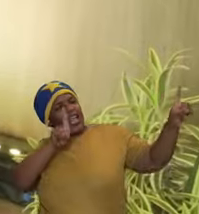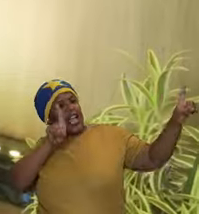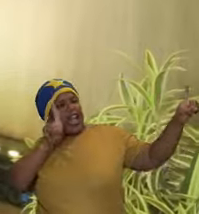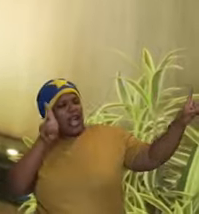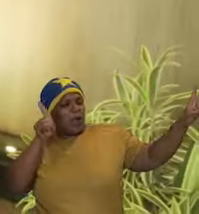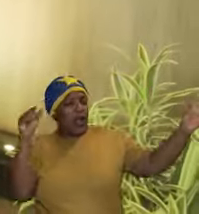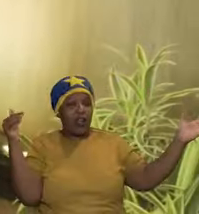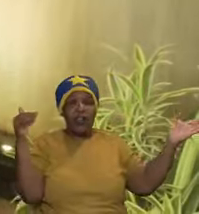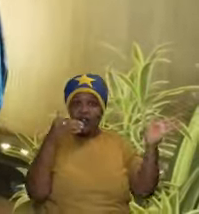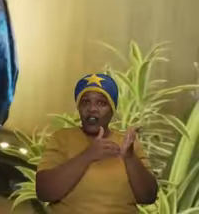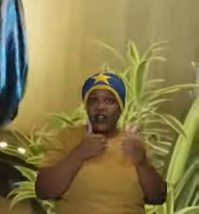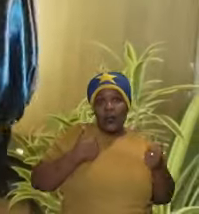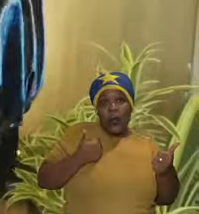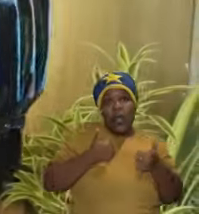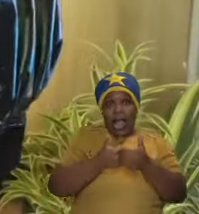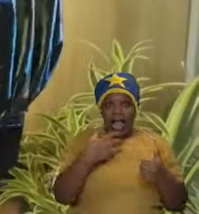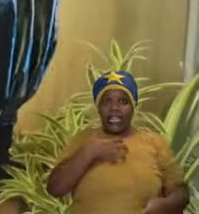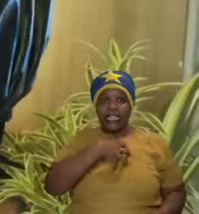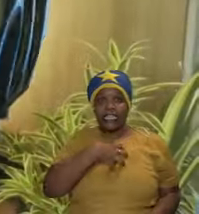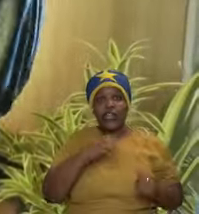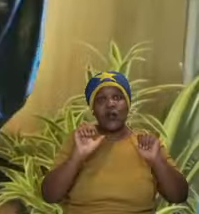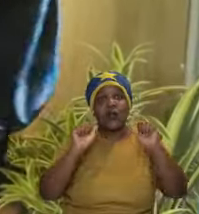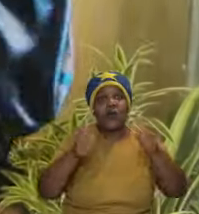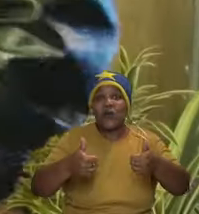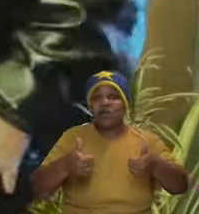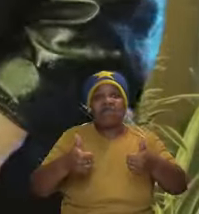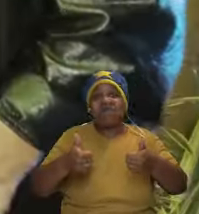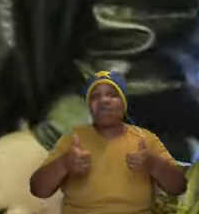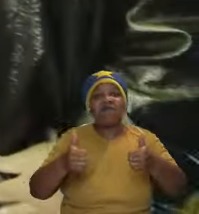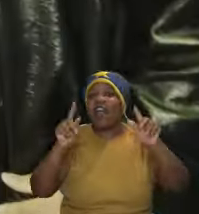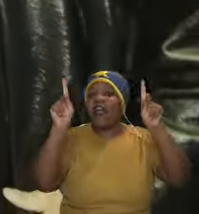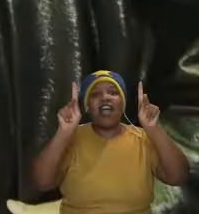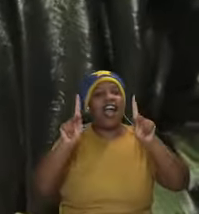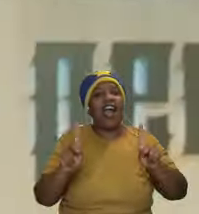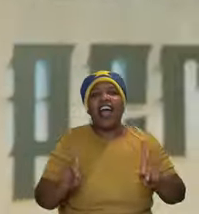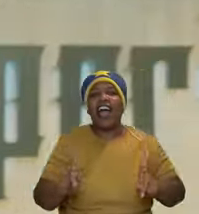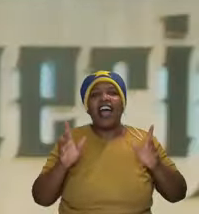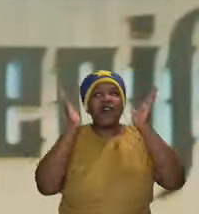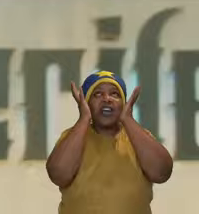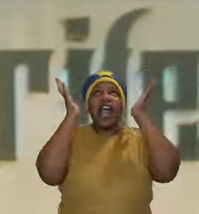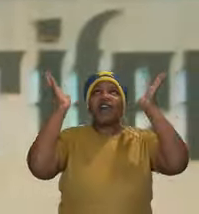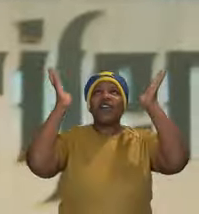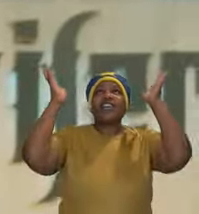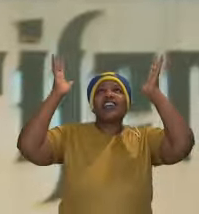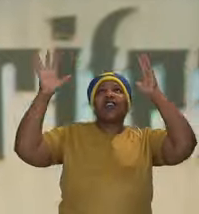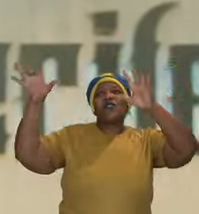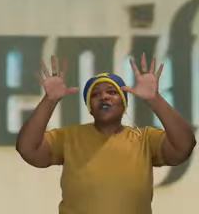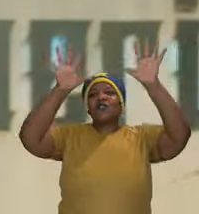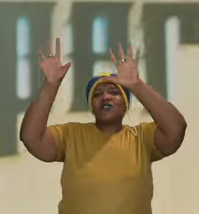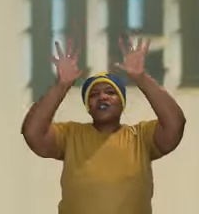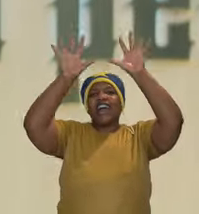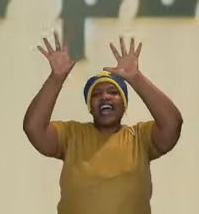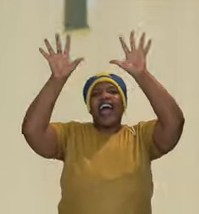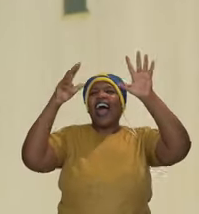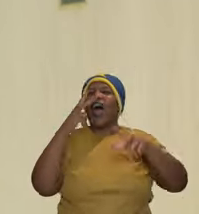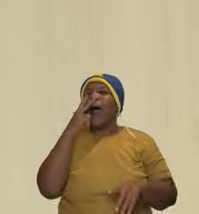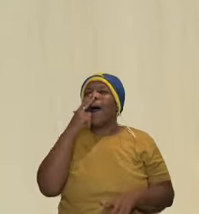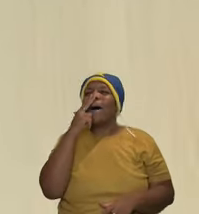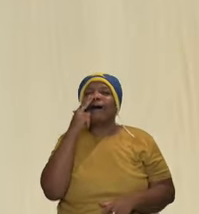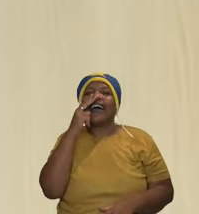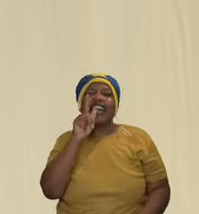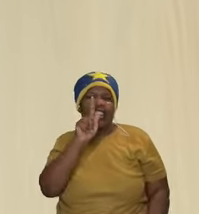por perto. Aqui me sinto muito bem, qual que for. Tô na paz, o cabeção flutuante, que nem balão de gás.